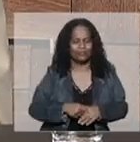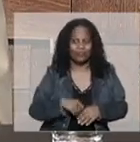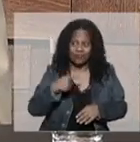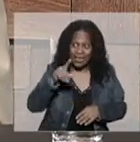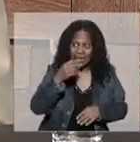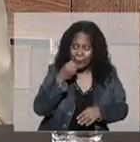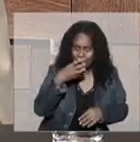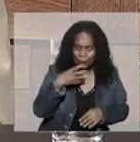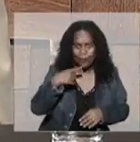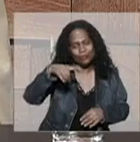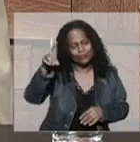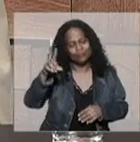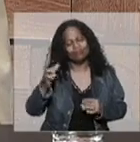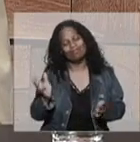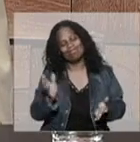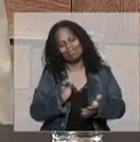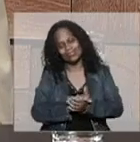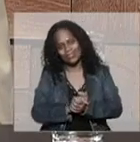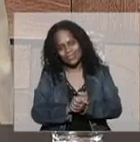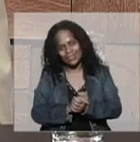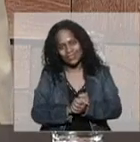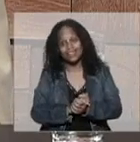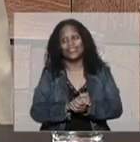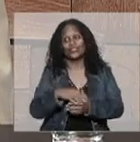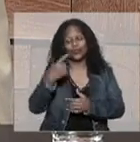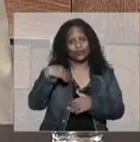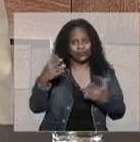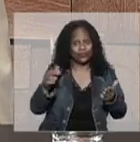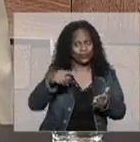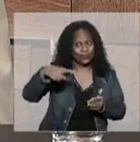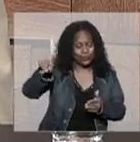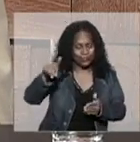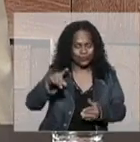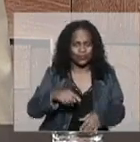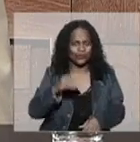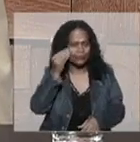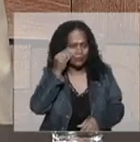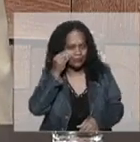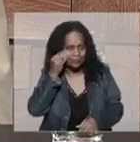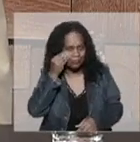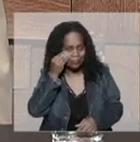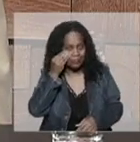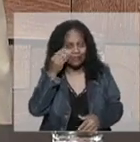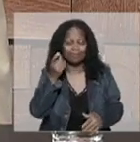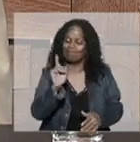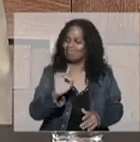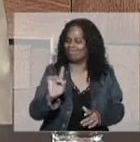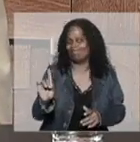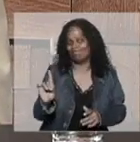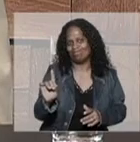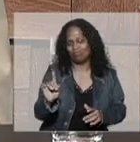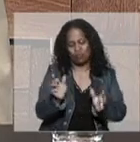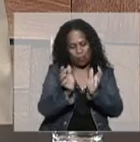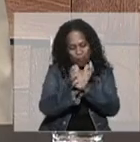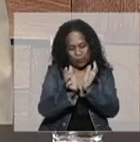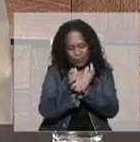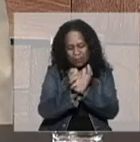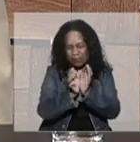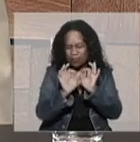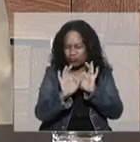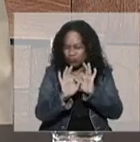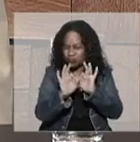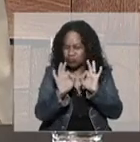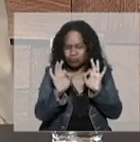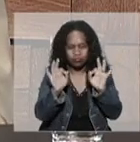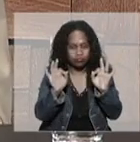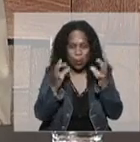um tal. Eu fui com Eliaquim Araújo, que era o locutor, chefe dos locutores. E era uma equipe de